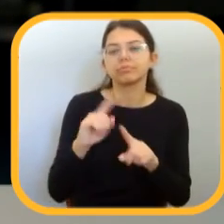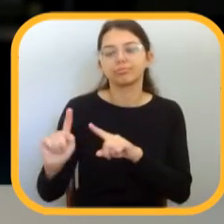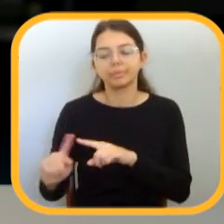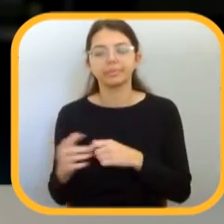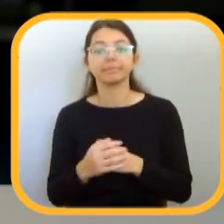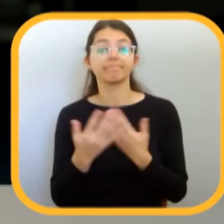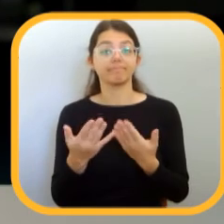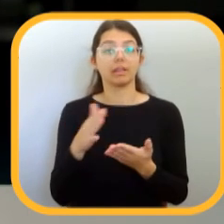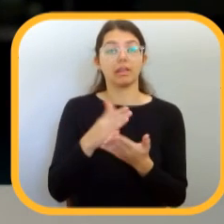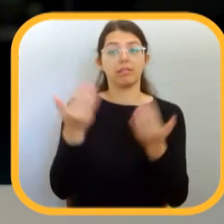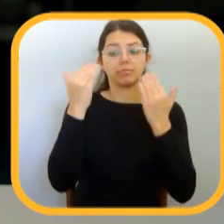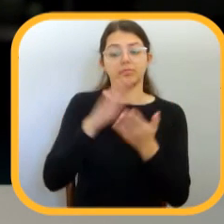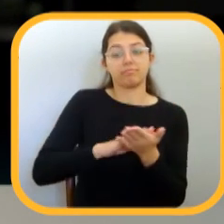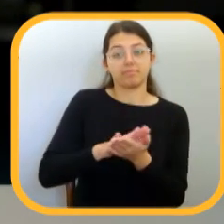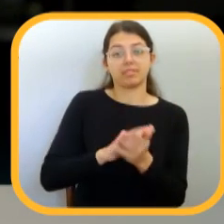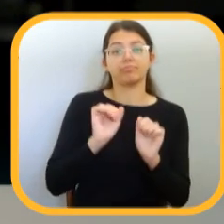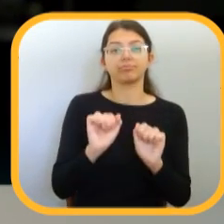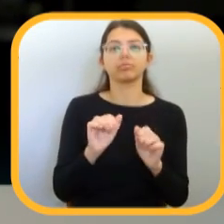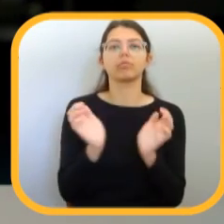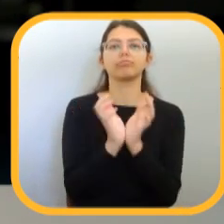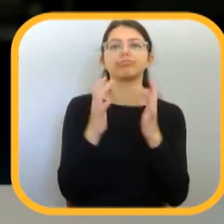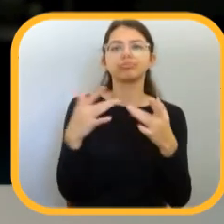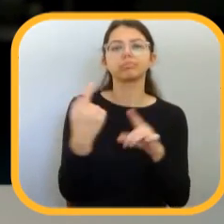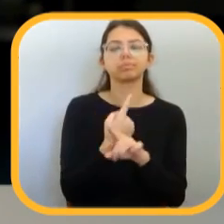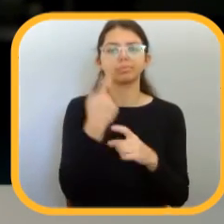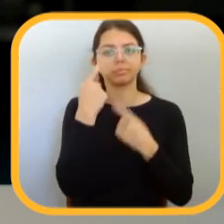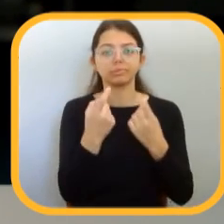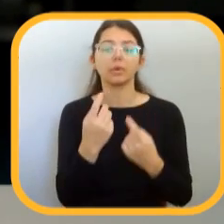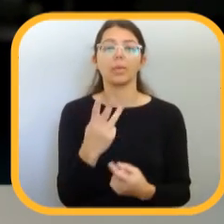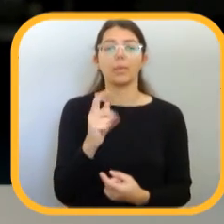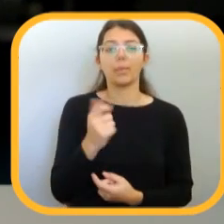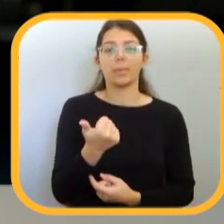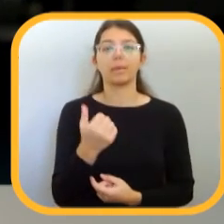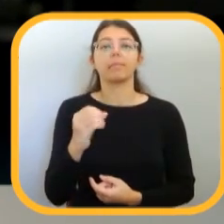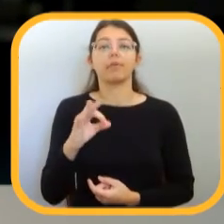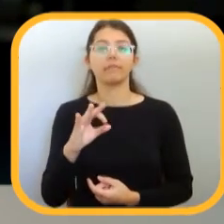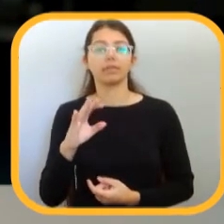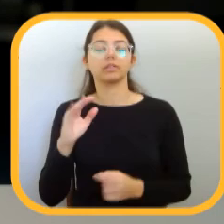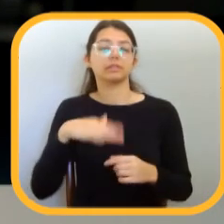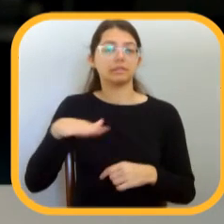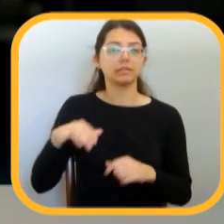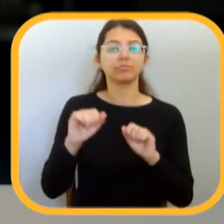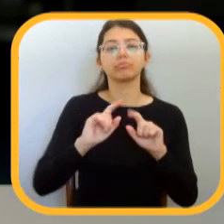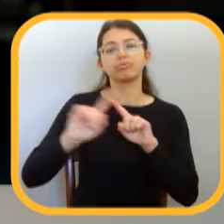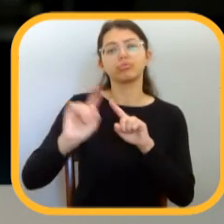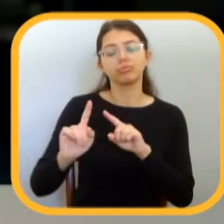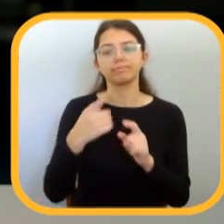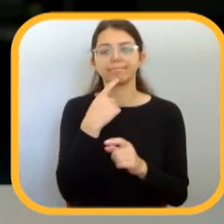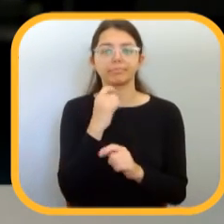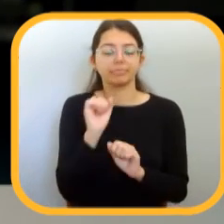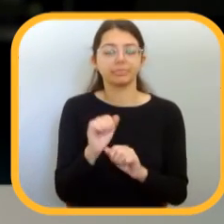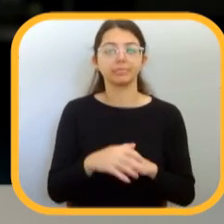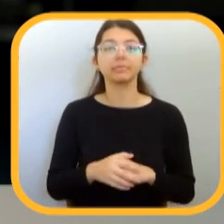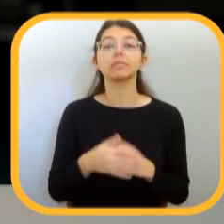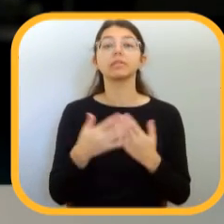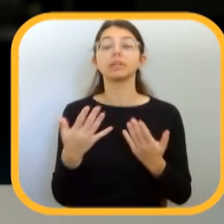dicionários. Algumas das bases de dados e dos motores de busca mais usados são Web of Science, Scopus, Science Direct